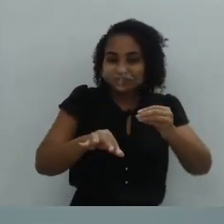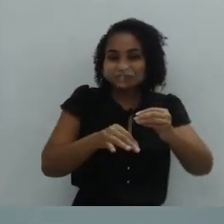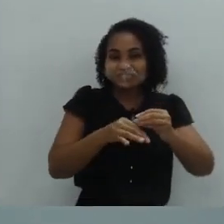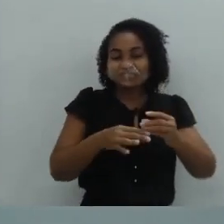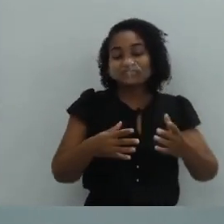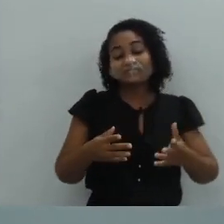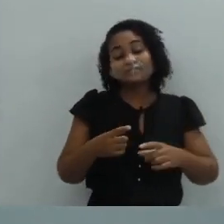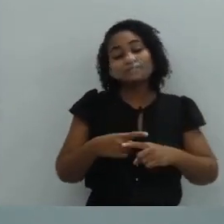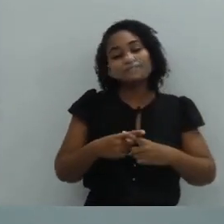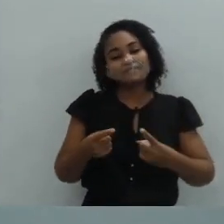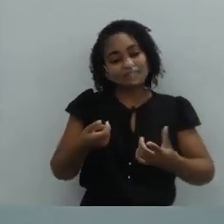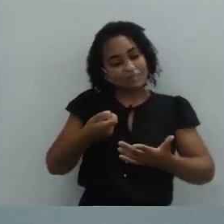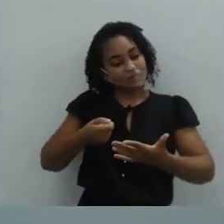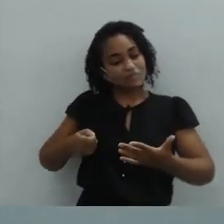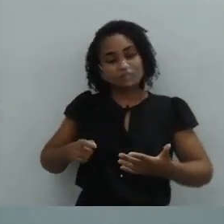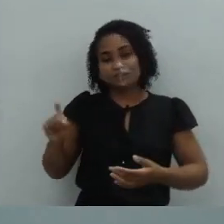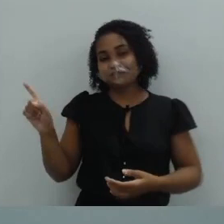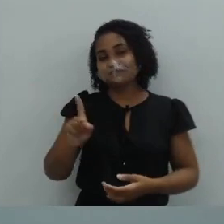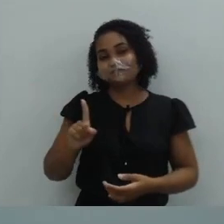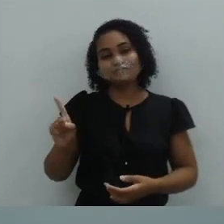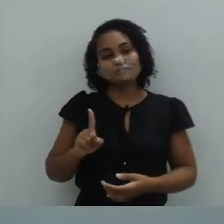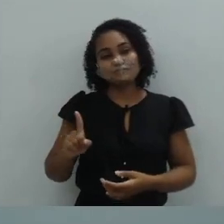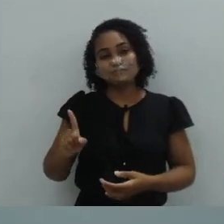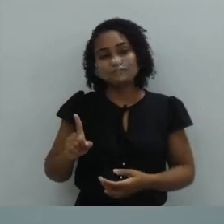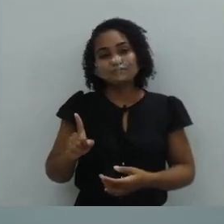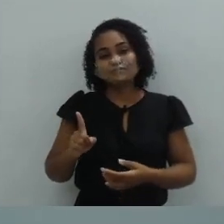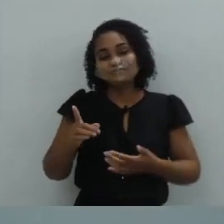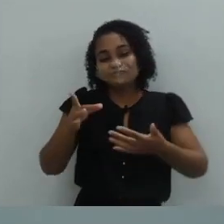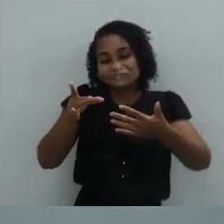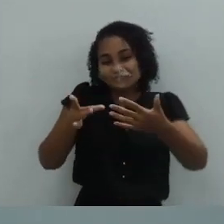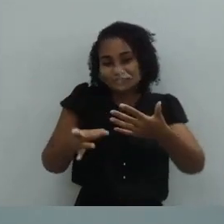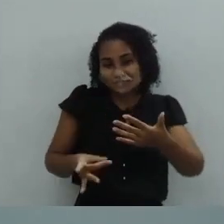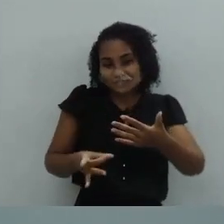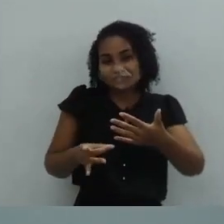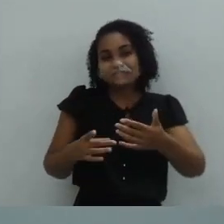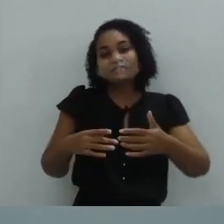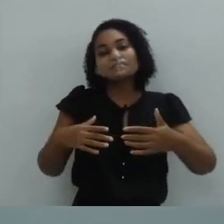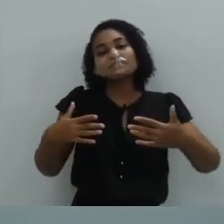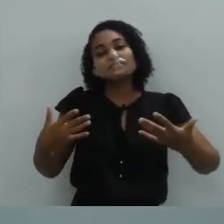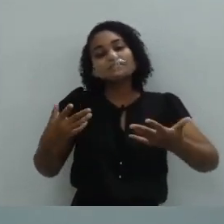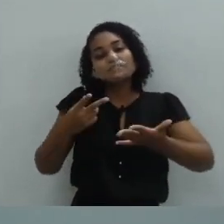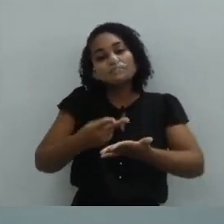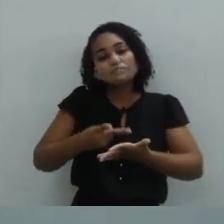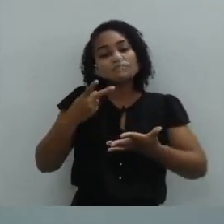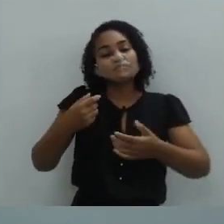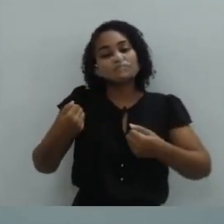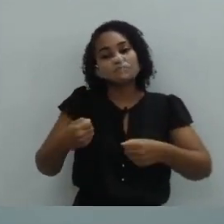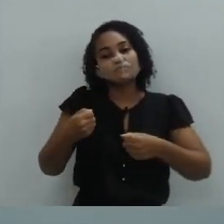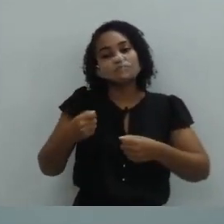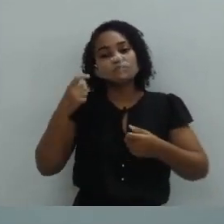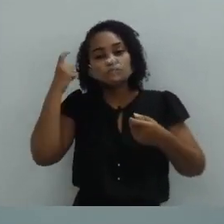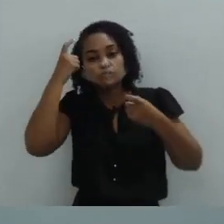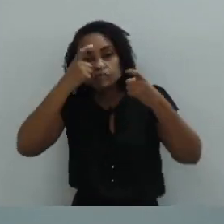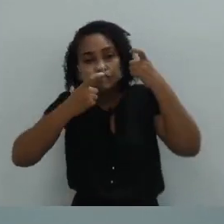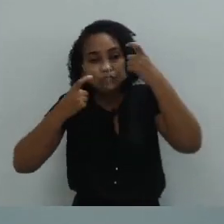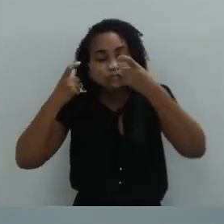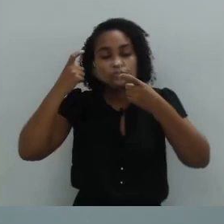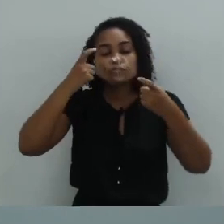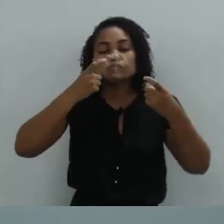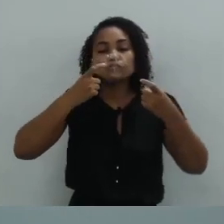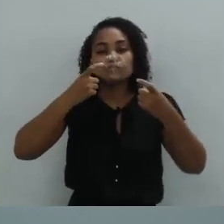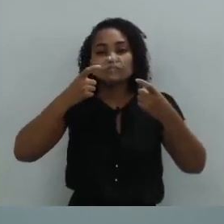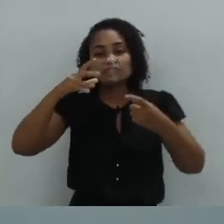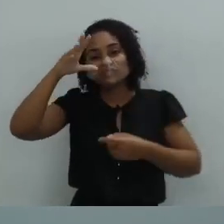fala. Já na escrita, a gente não tem todos esses recursos. Por isso que a gente precisa ter uma preocupação